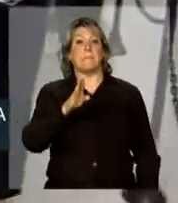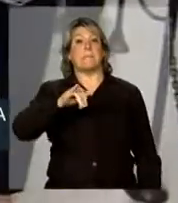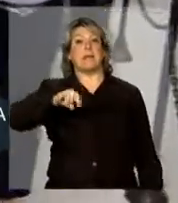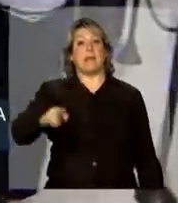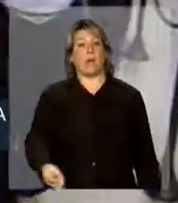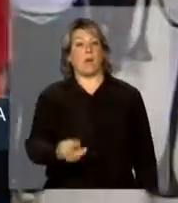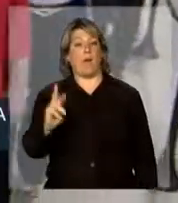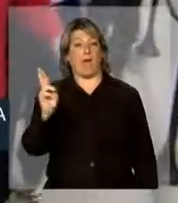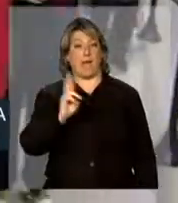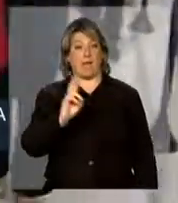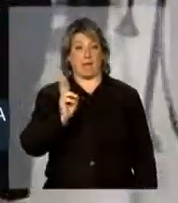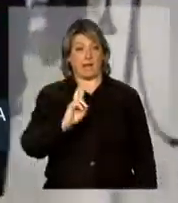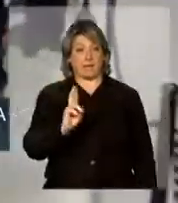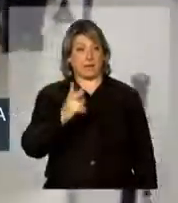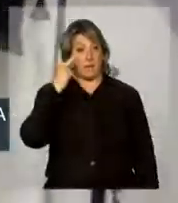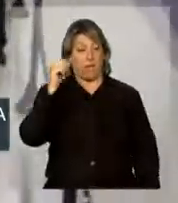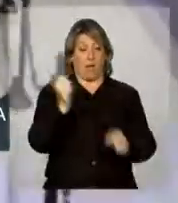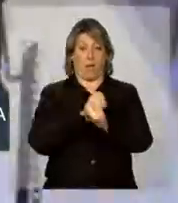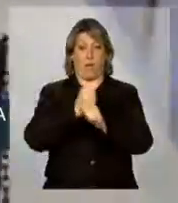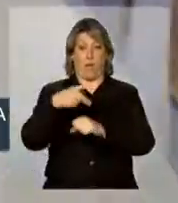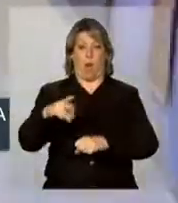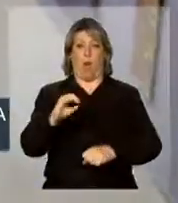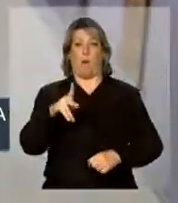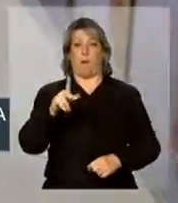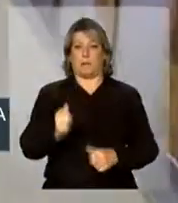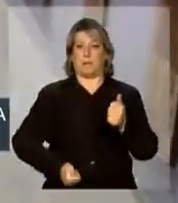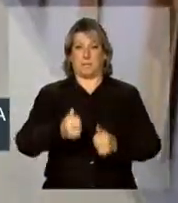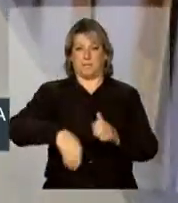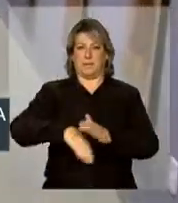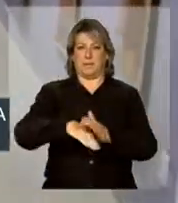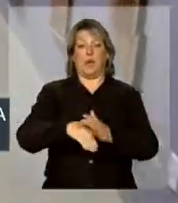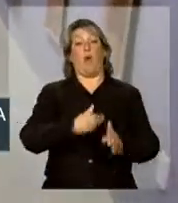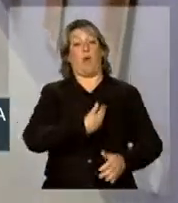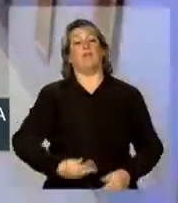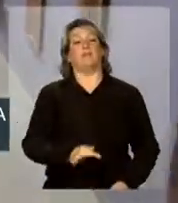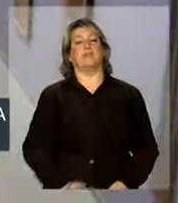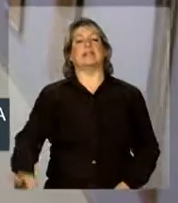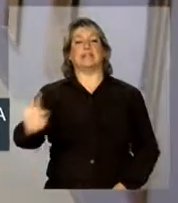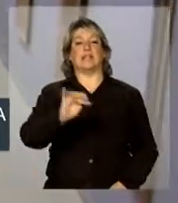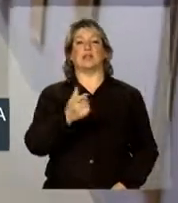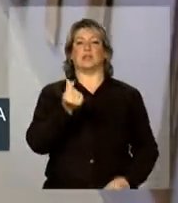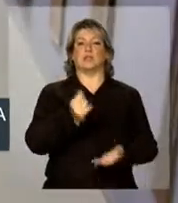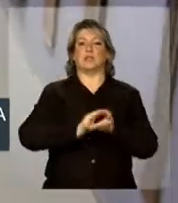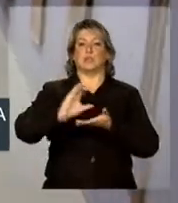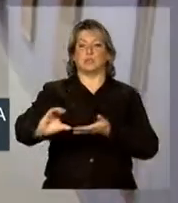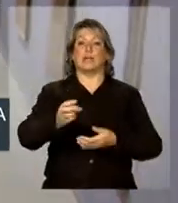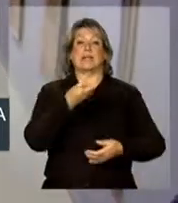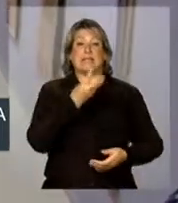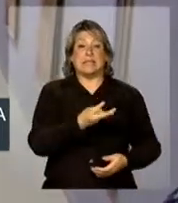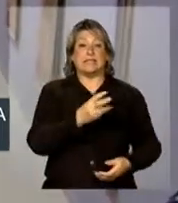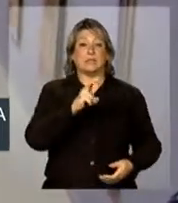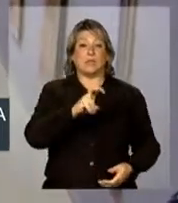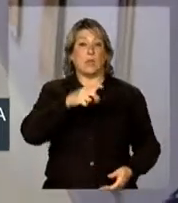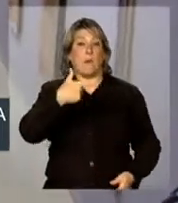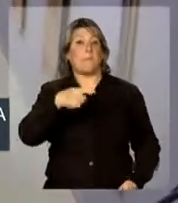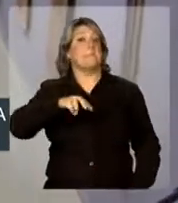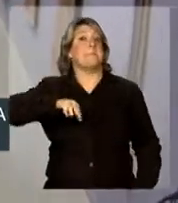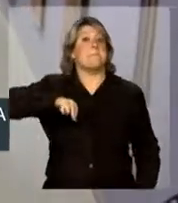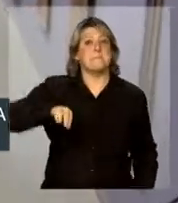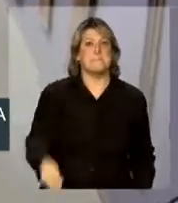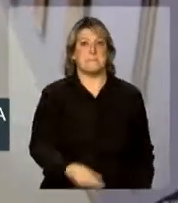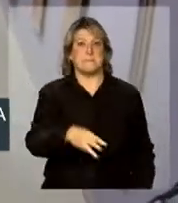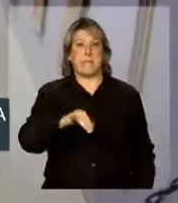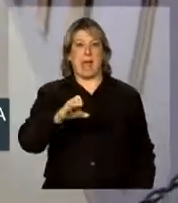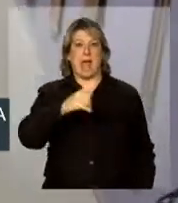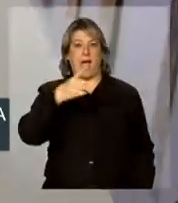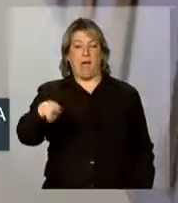de reais para a copa o governo federal está financiando 352 milhões